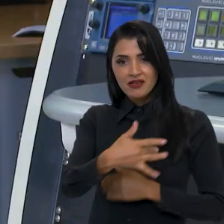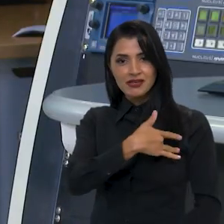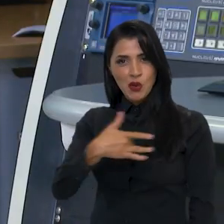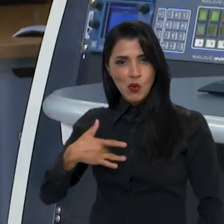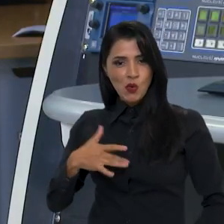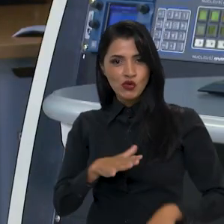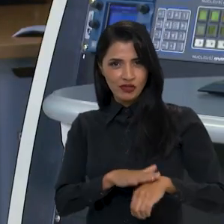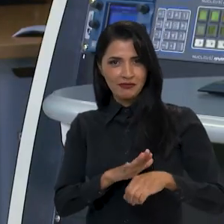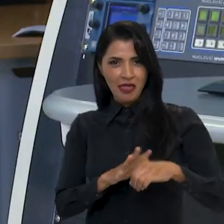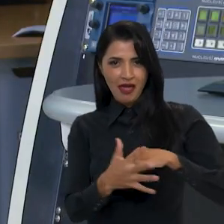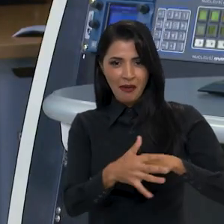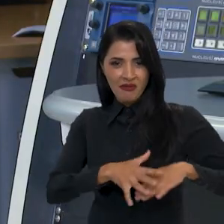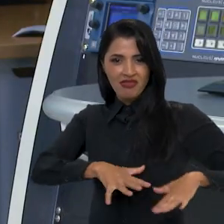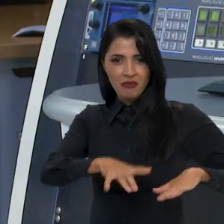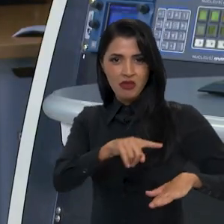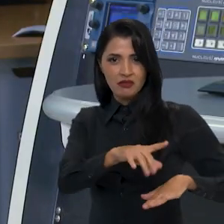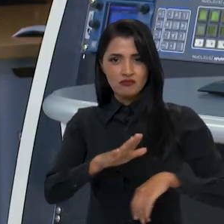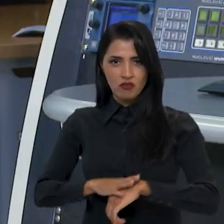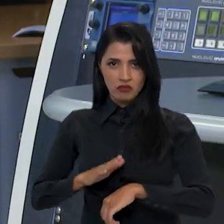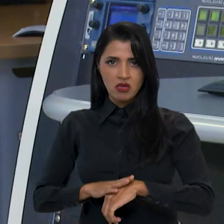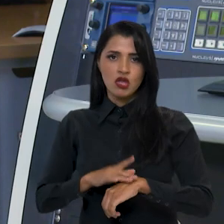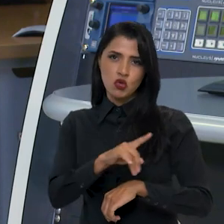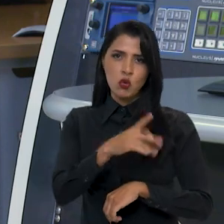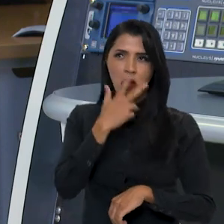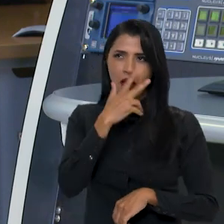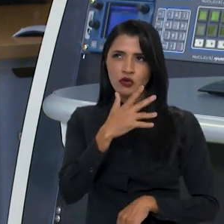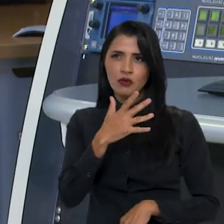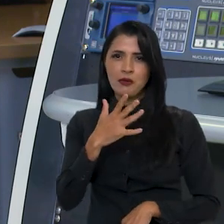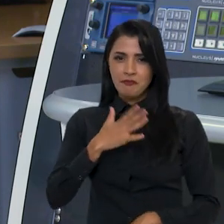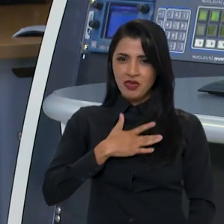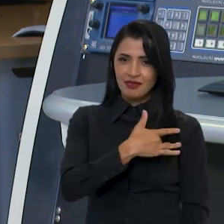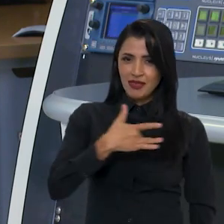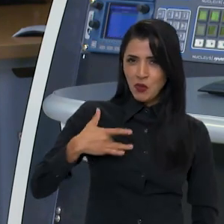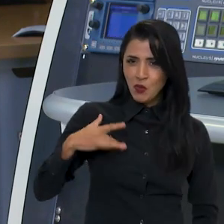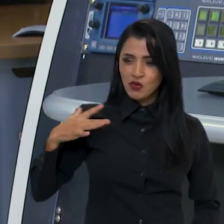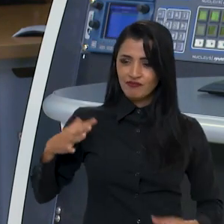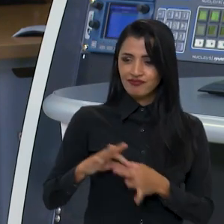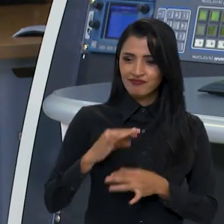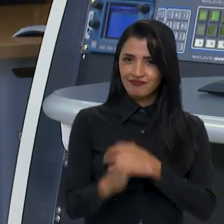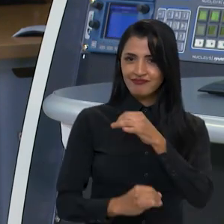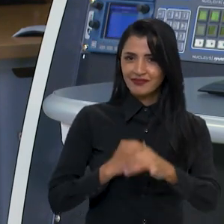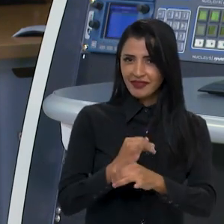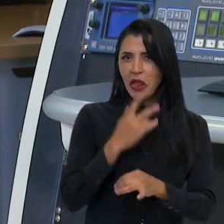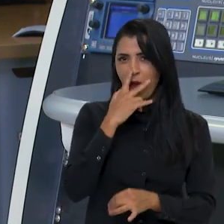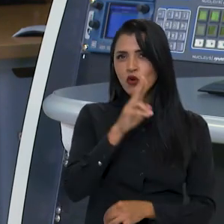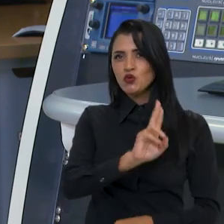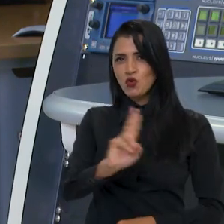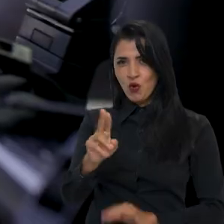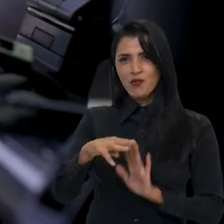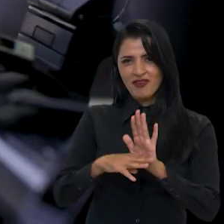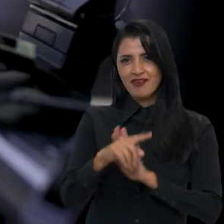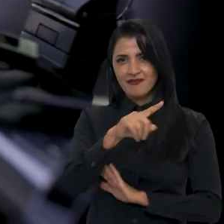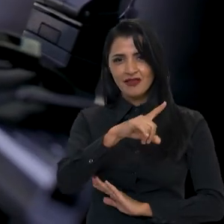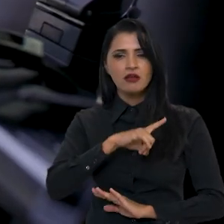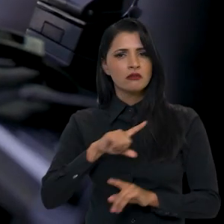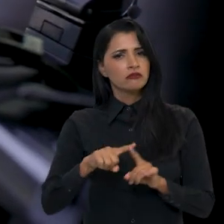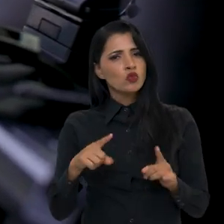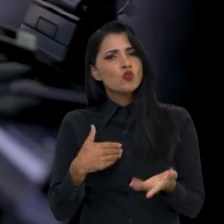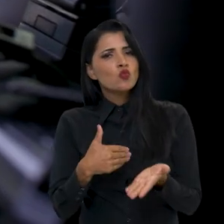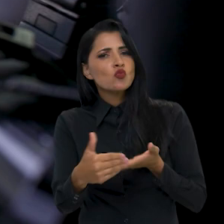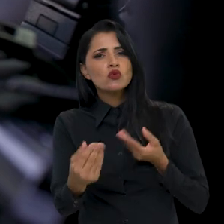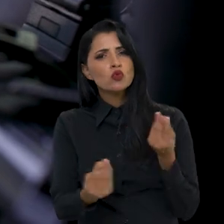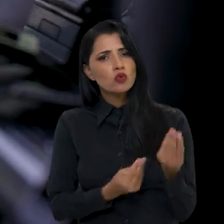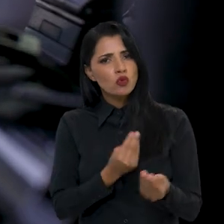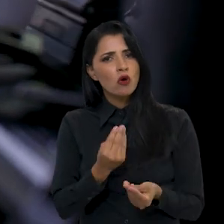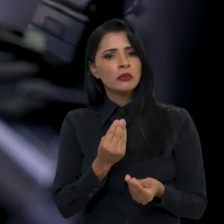da saúde na pandemia, acho que é Minha Saúde Conectada, se eu não me engano o nome do programa, mas